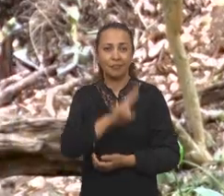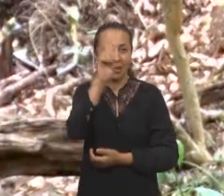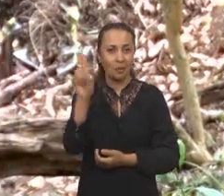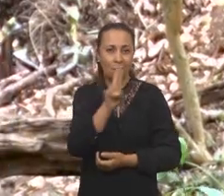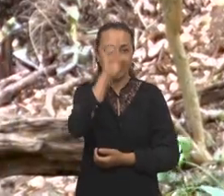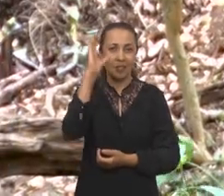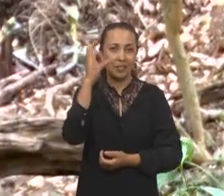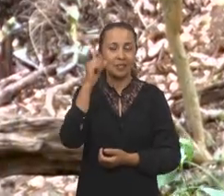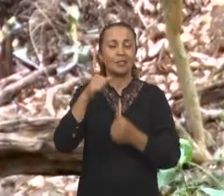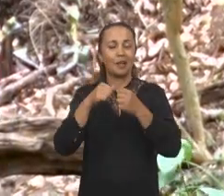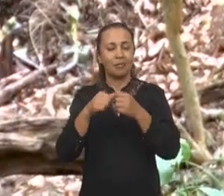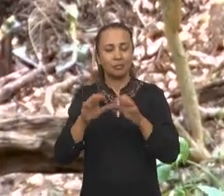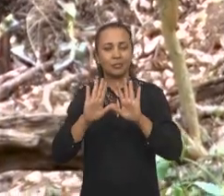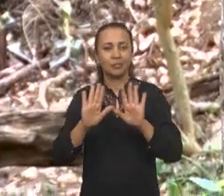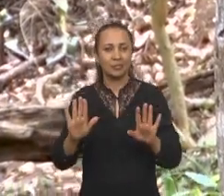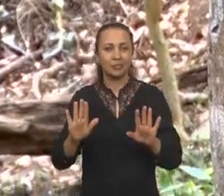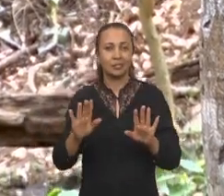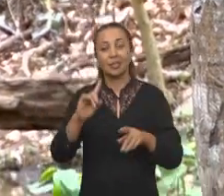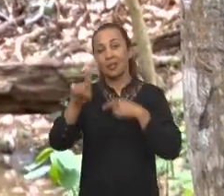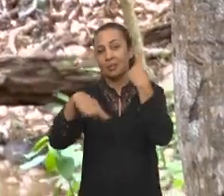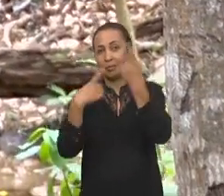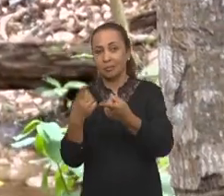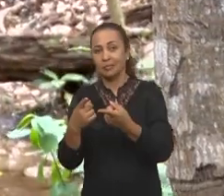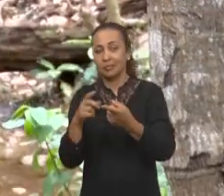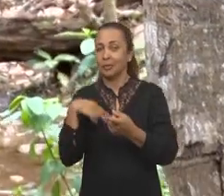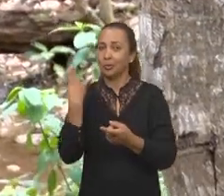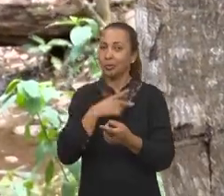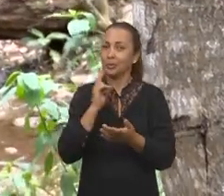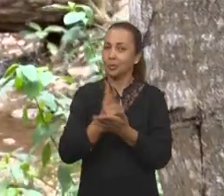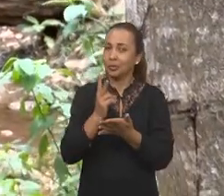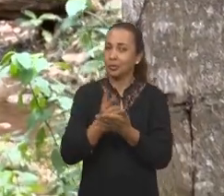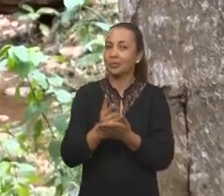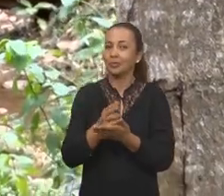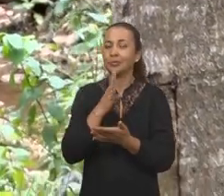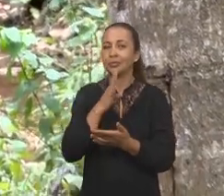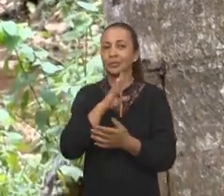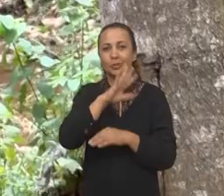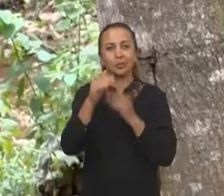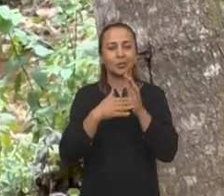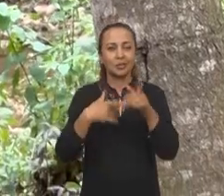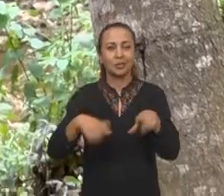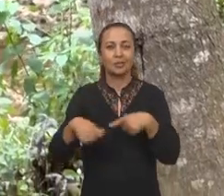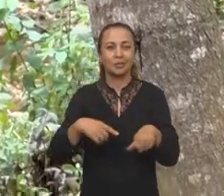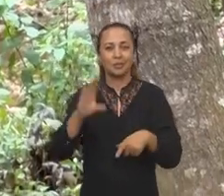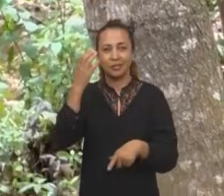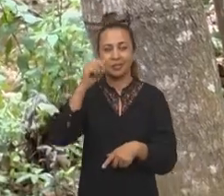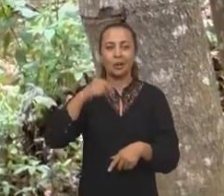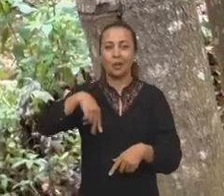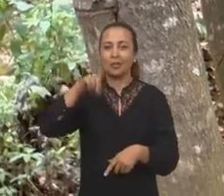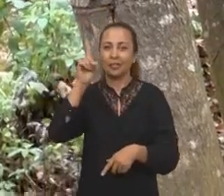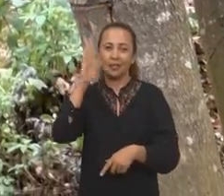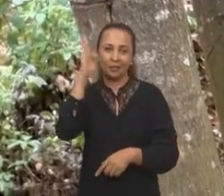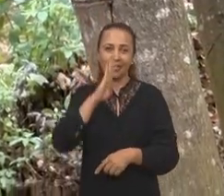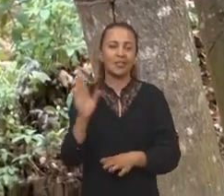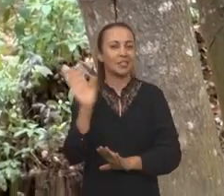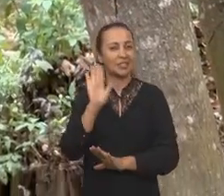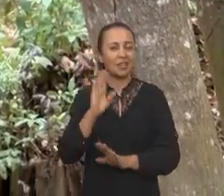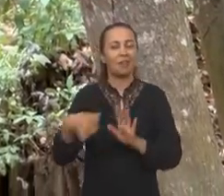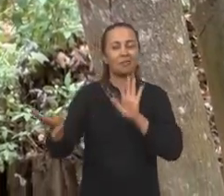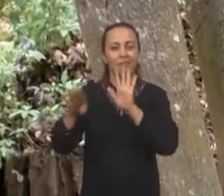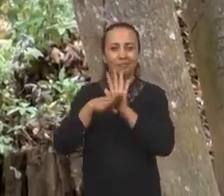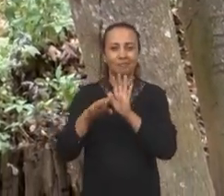o Universia de hoje vai ficando por aqui na próxima edição a gente continua conhecendo tudo trabalho científico do nordeste brasileiro